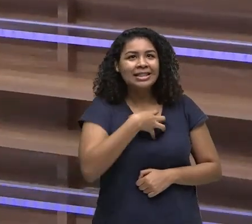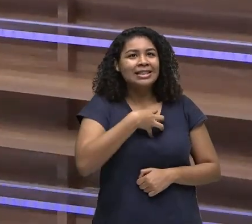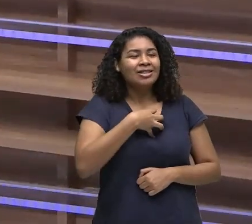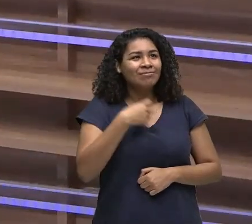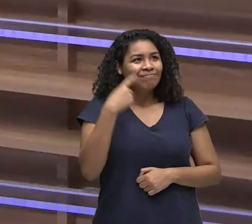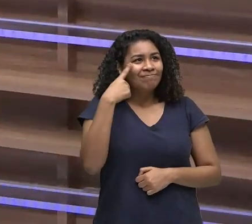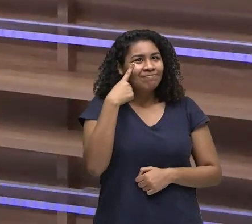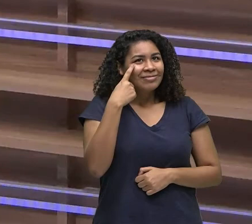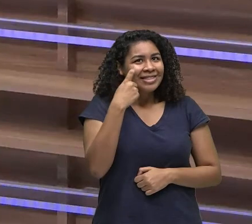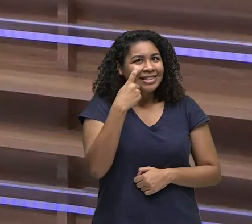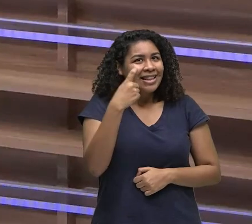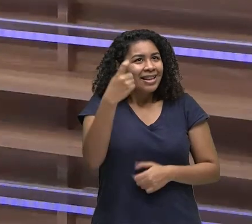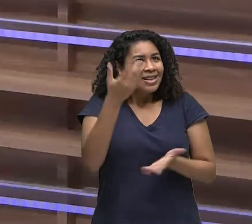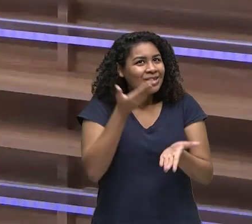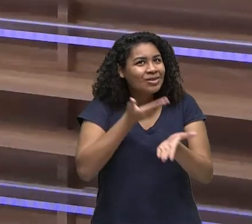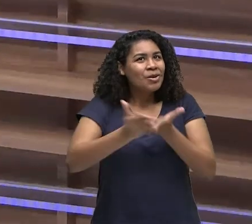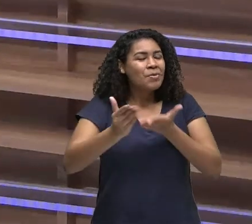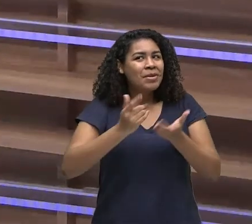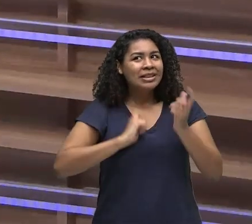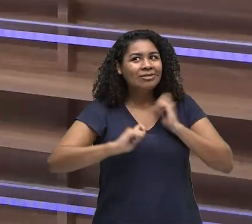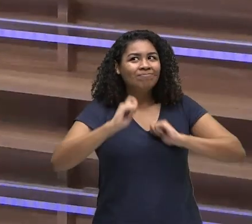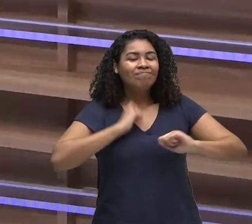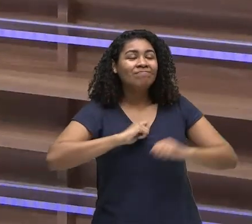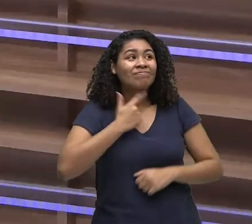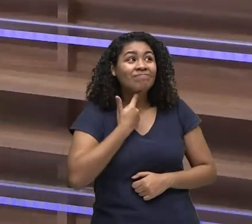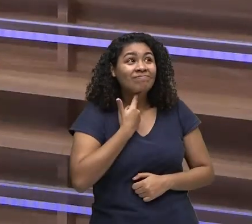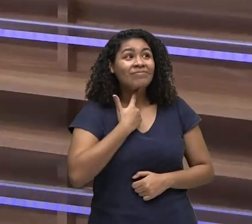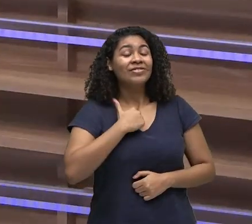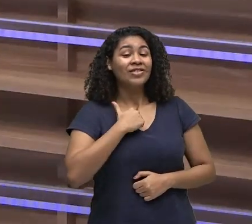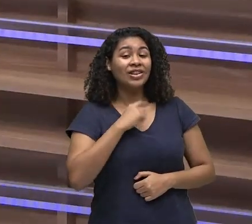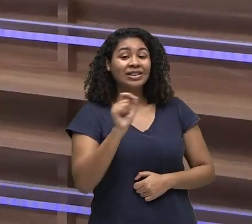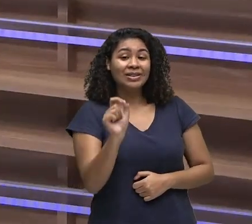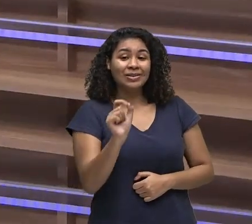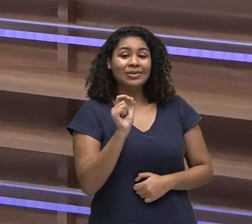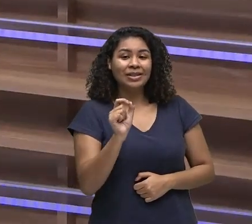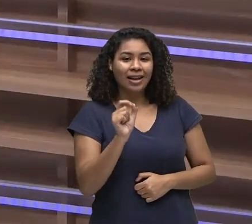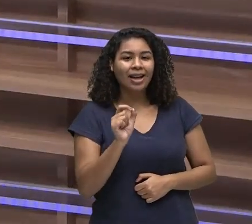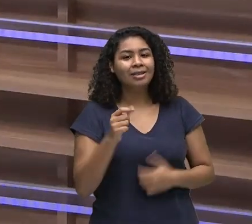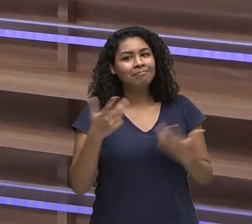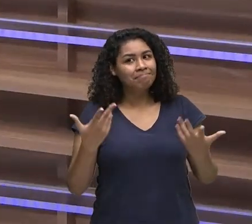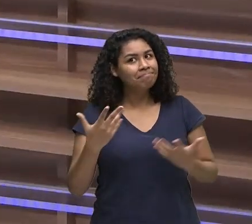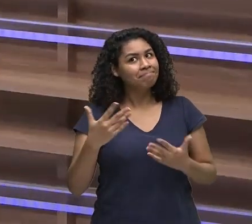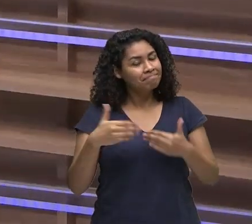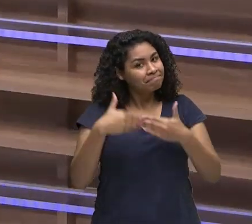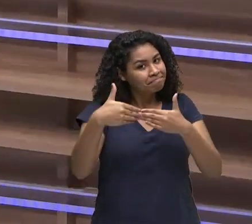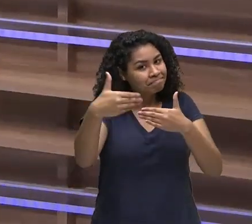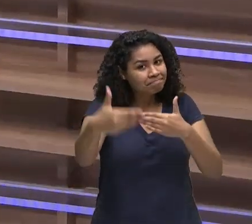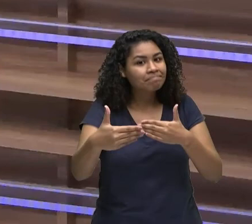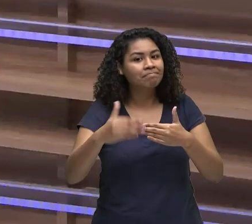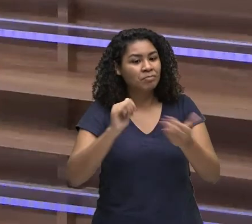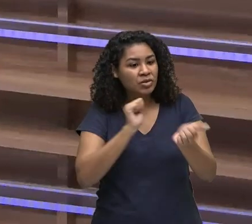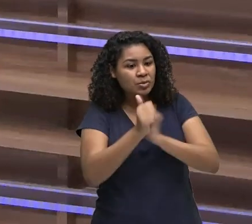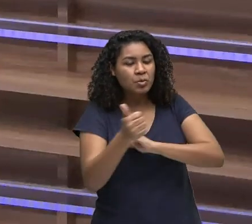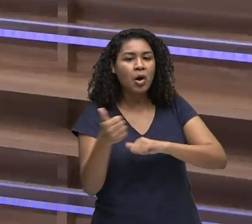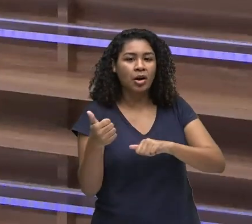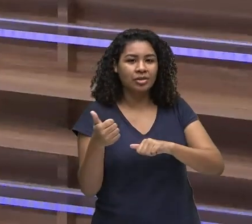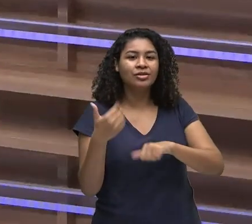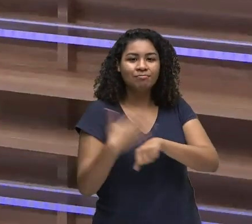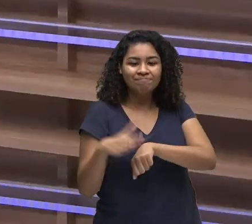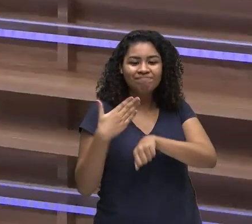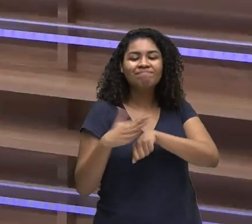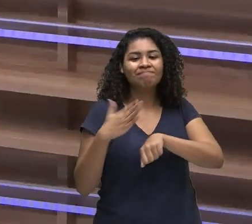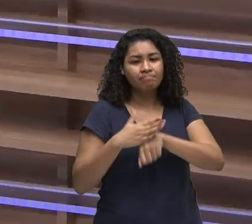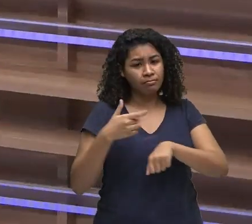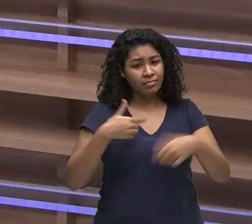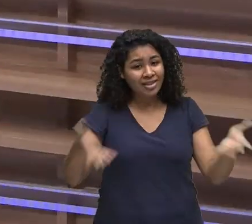alunos, em quem nos assiste, o anseio, o desejo de se porventura praticar algum esporte, eu incentivo, pratique,